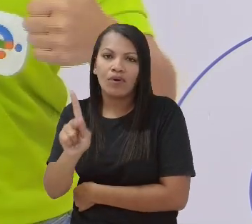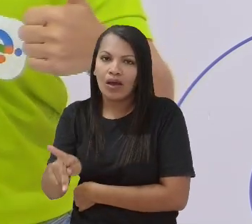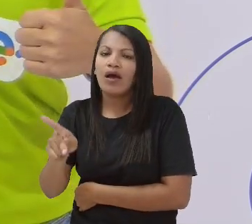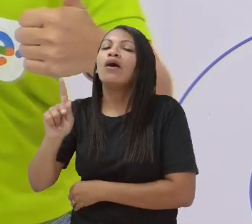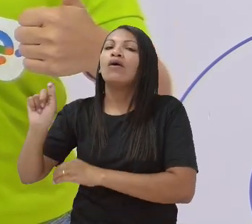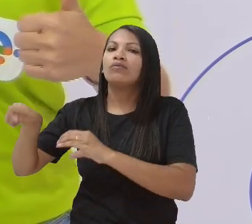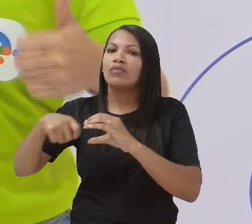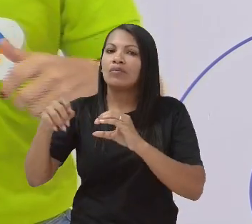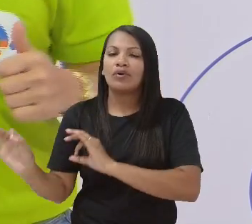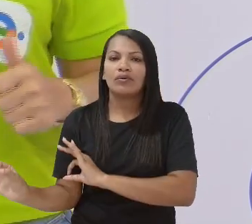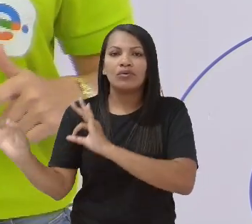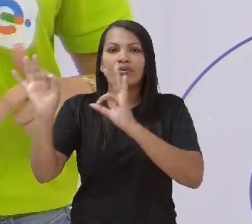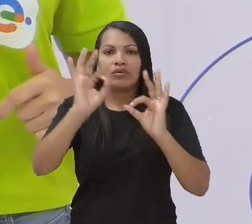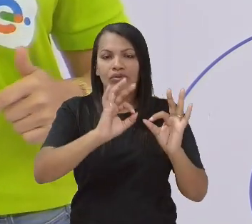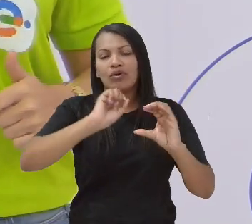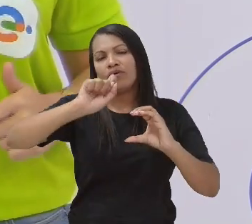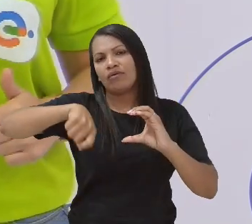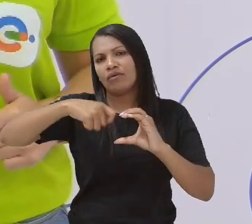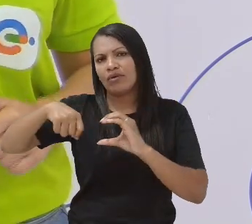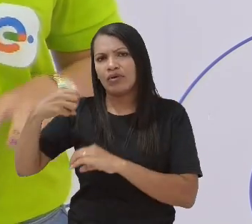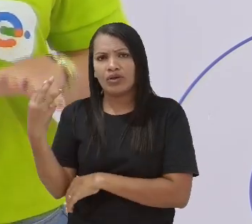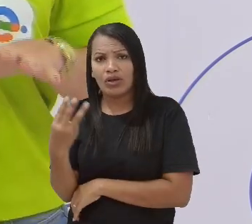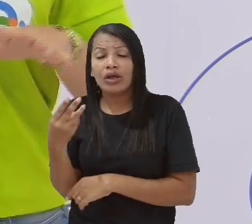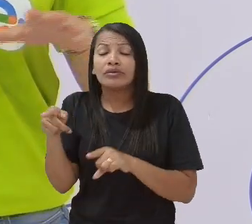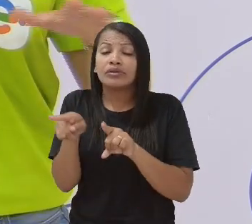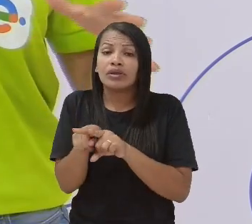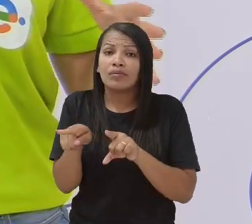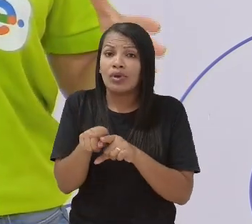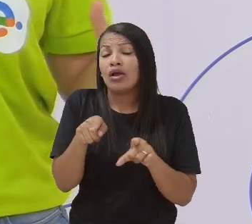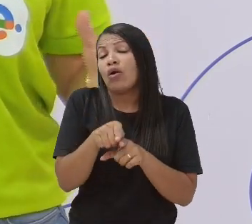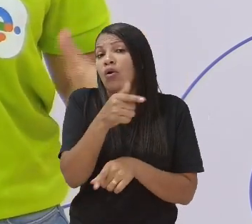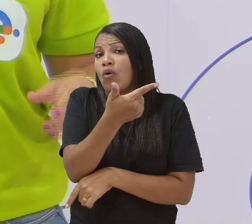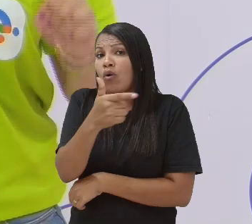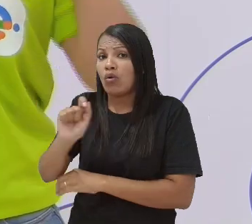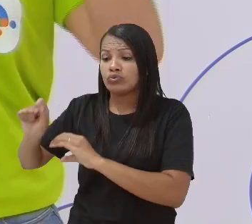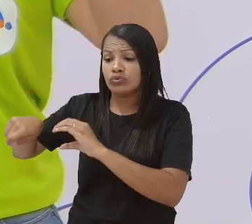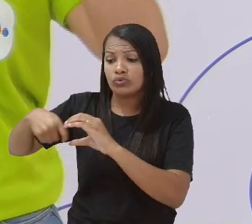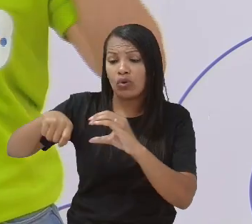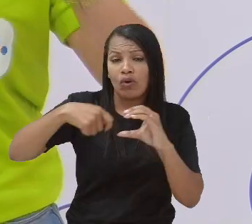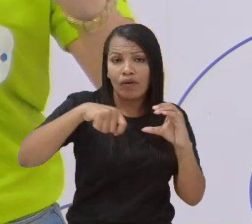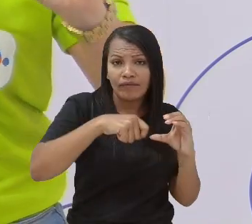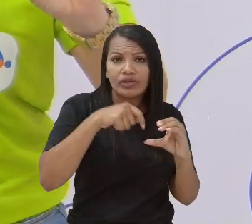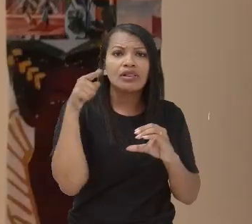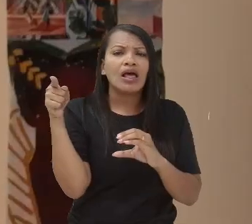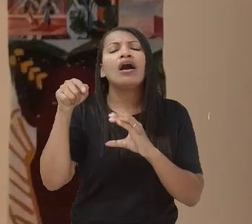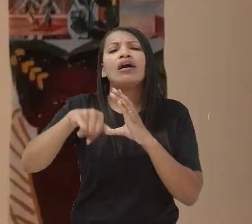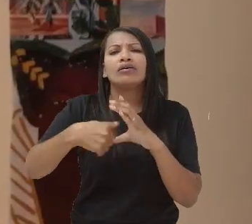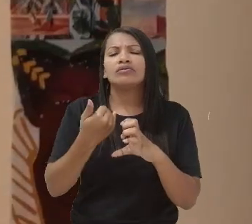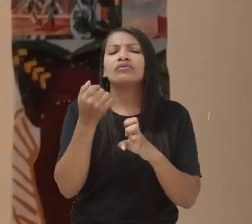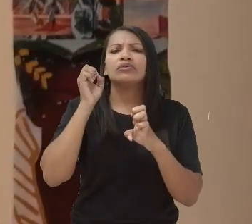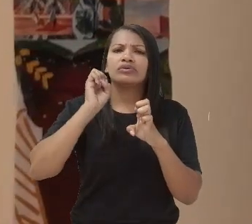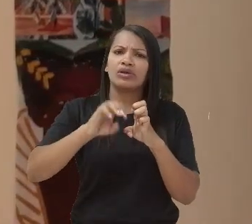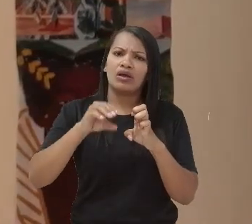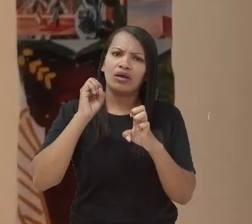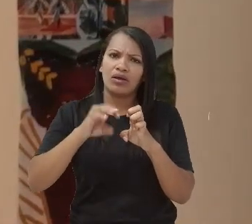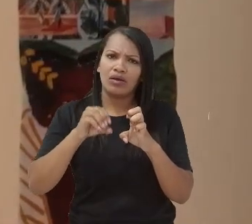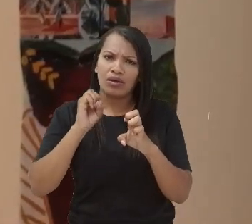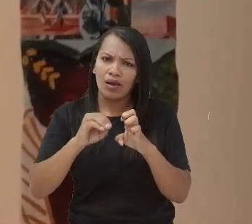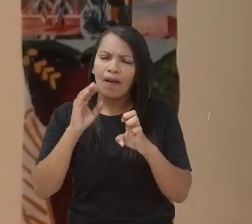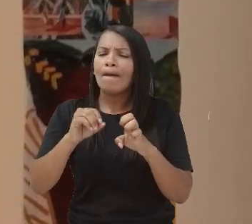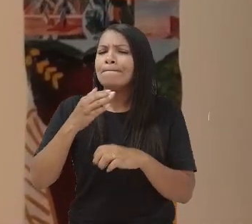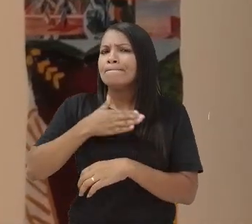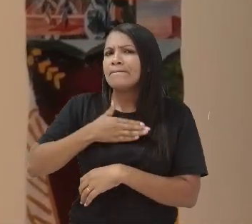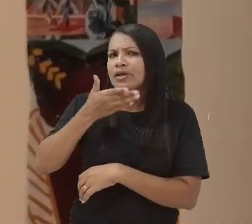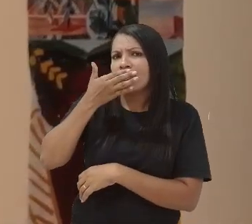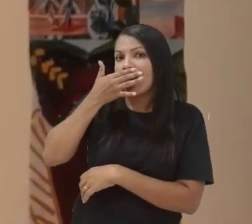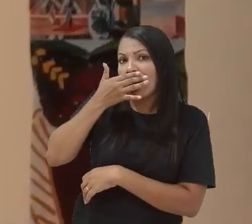assiste o episódio 3, os outros episódios também estão disponíveis lá no canal do Educa Recife, em Minha Cor